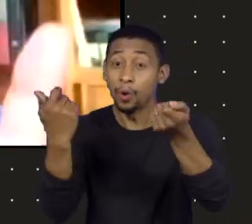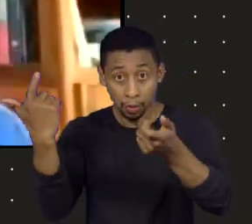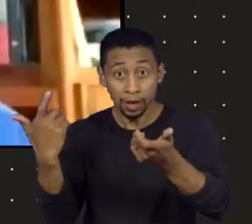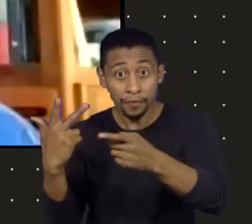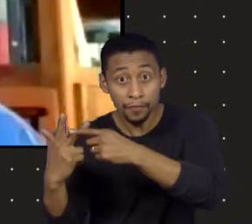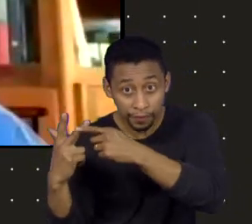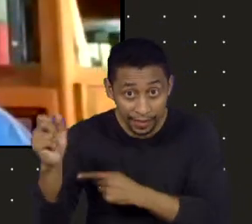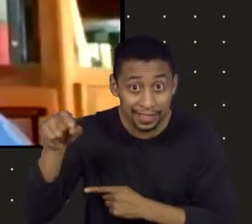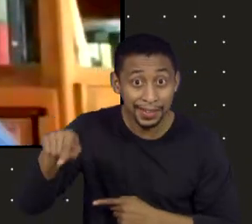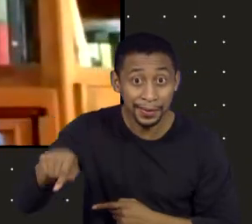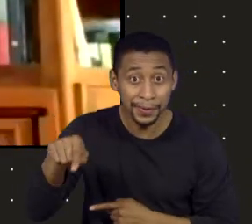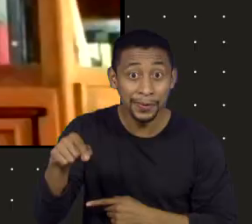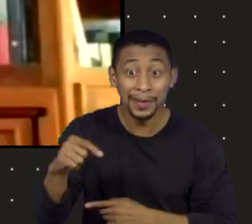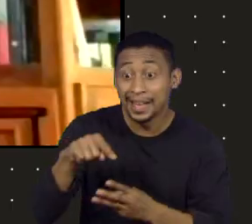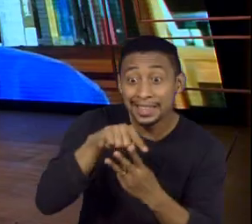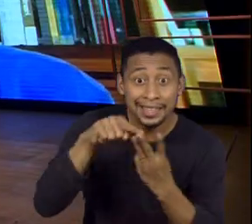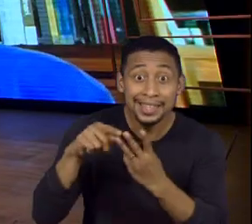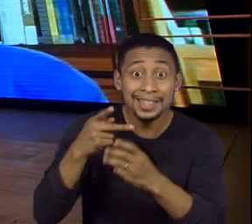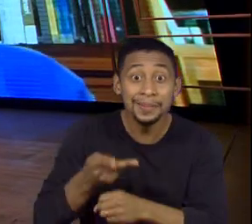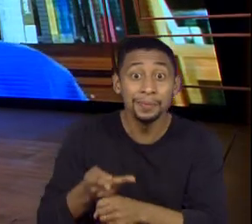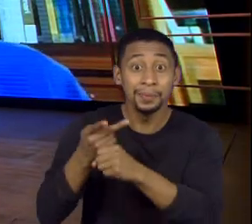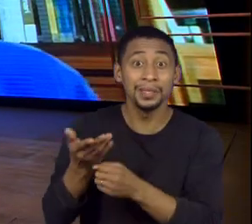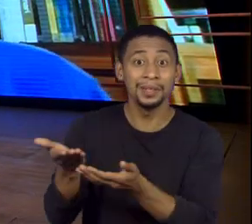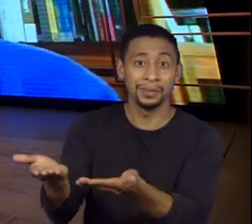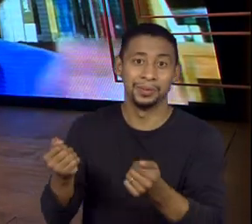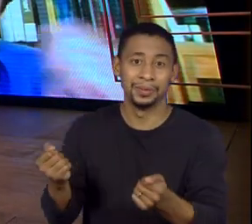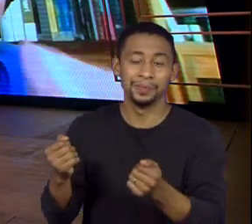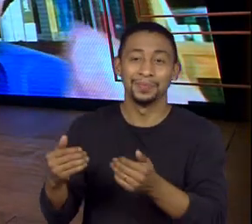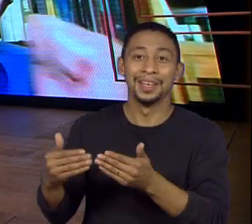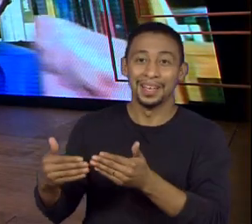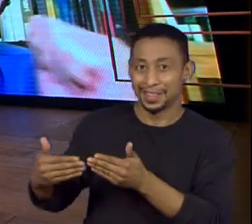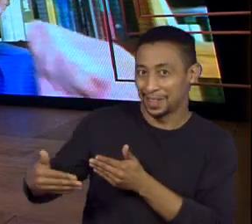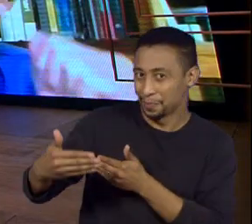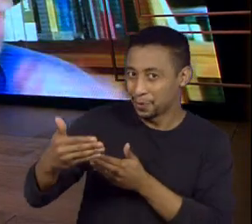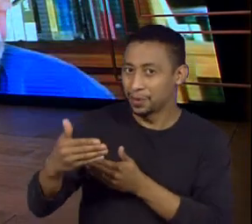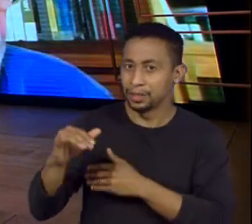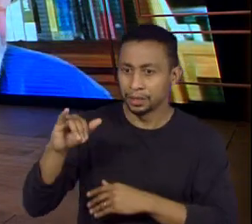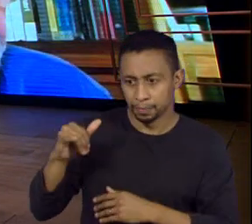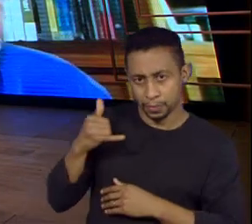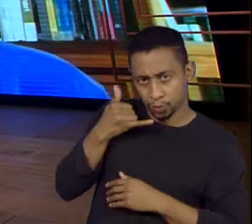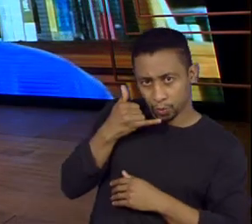mais importante, e é preciso dizer, ele me contou depois no